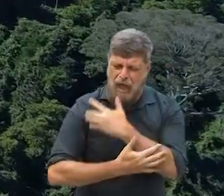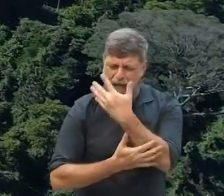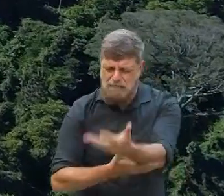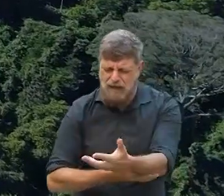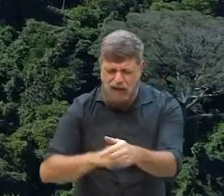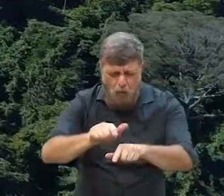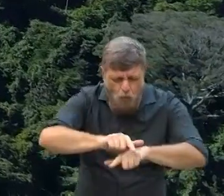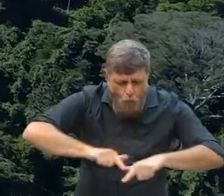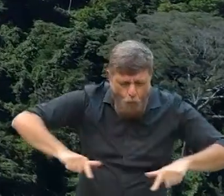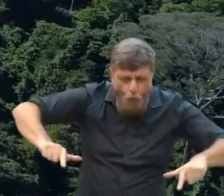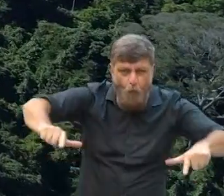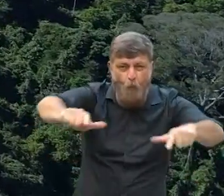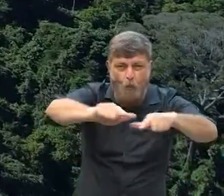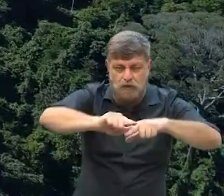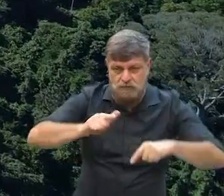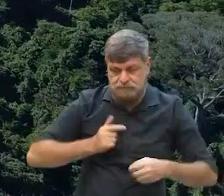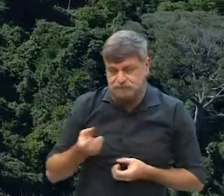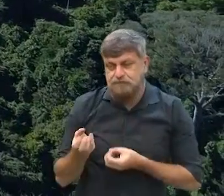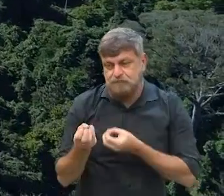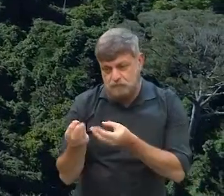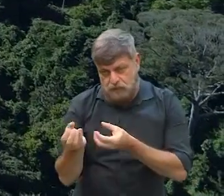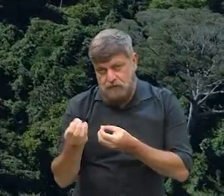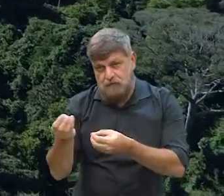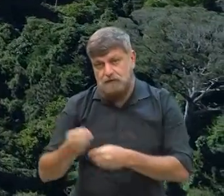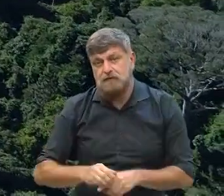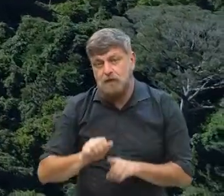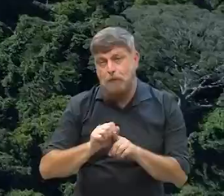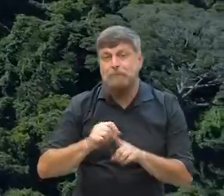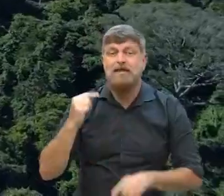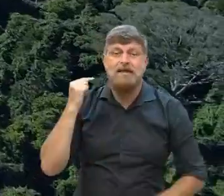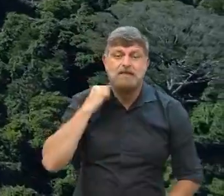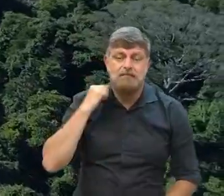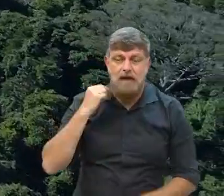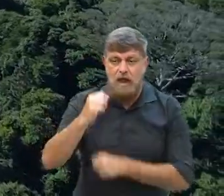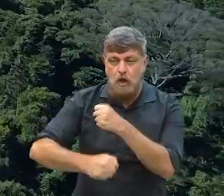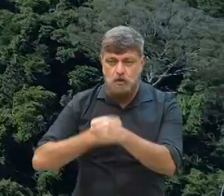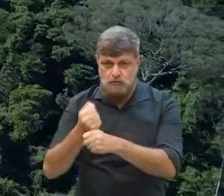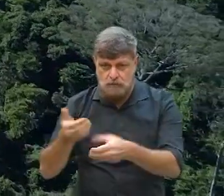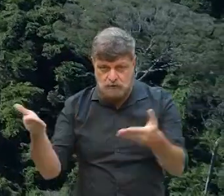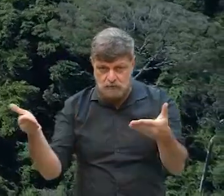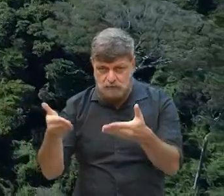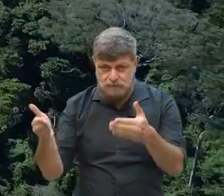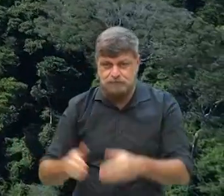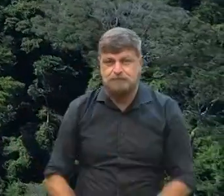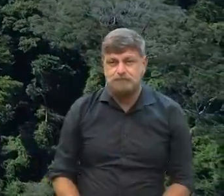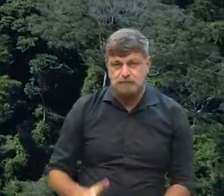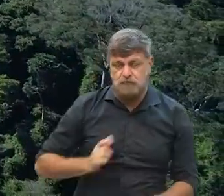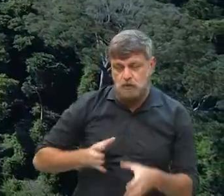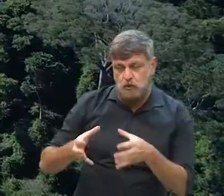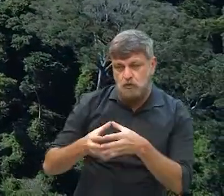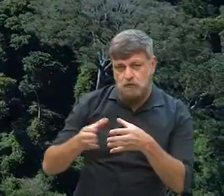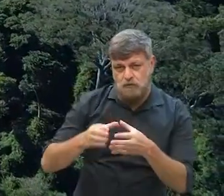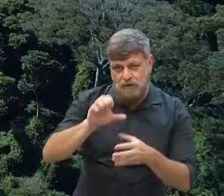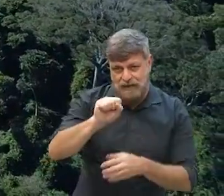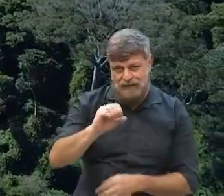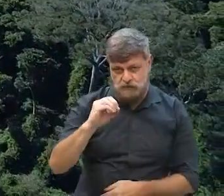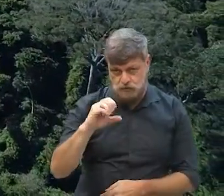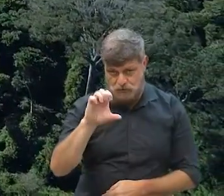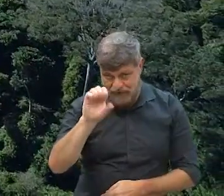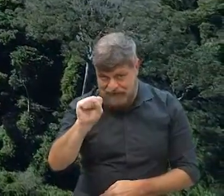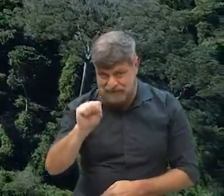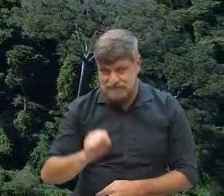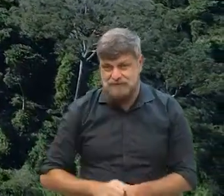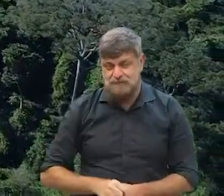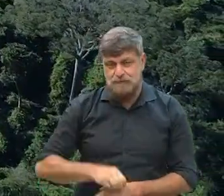do Atlas da Mata Atlântica, divulgado em maio deste ano pela Fundação SOS Mata Atlântica e pelo INPE,